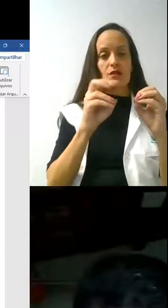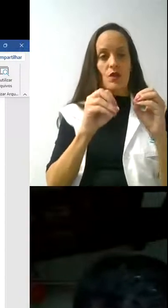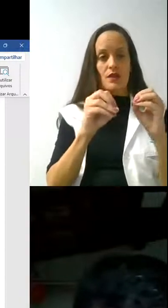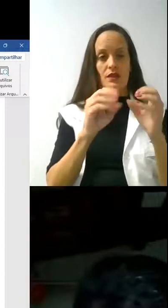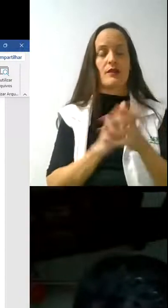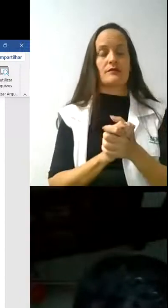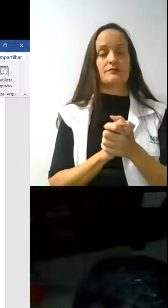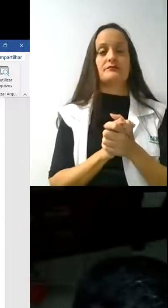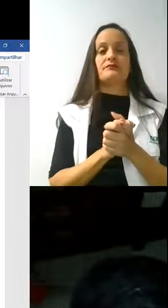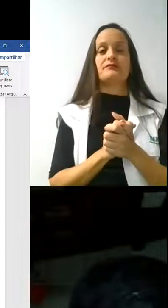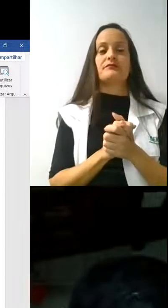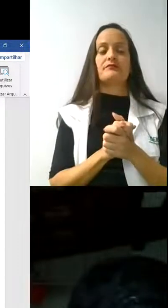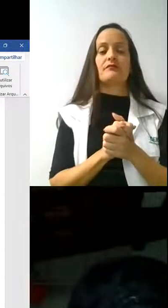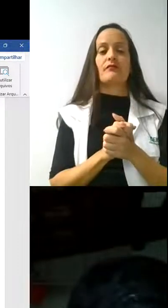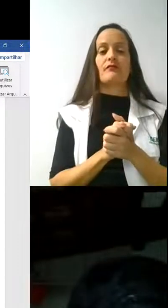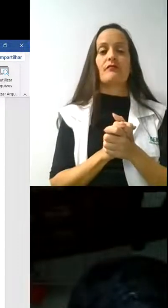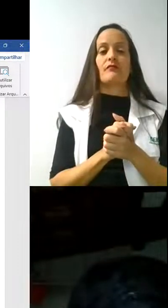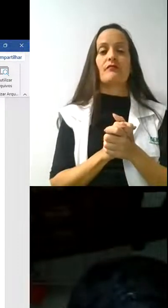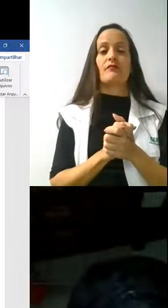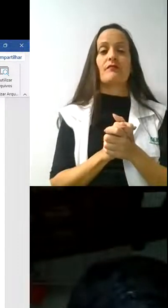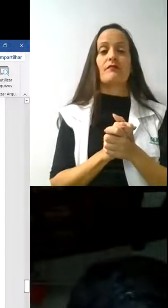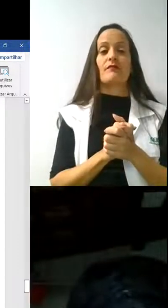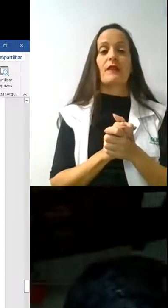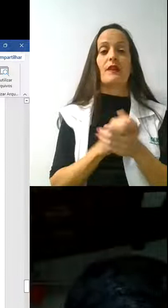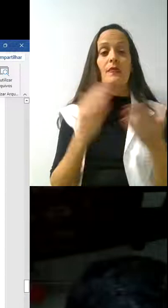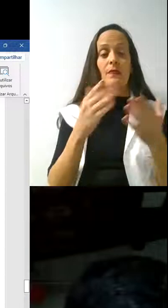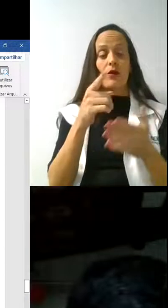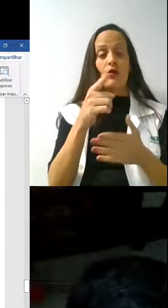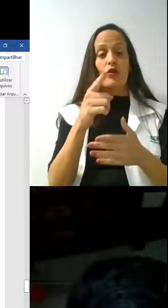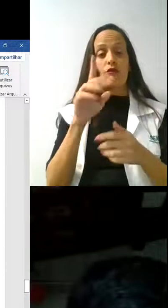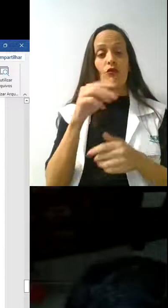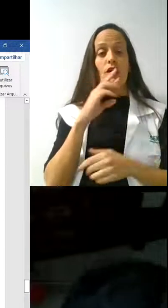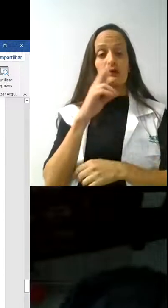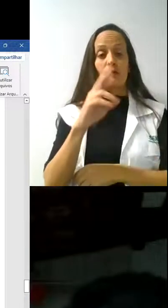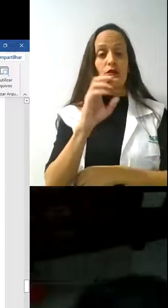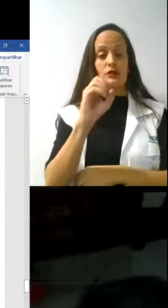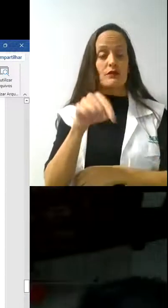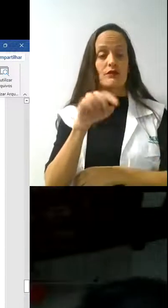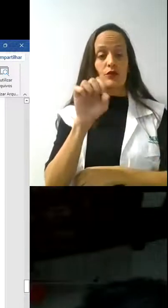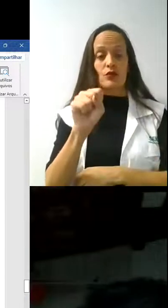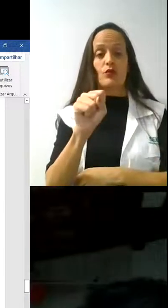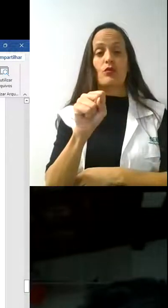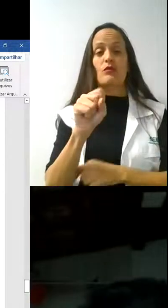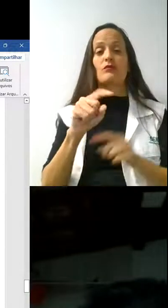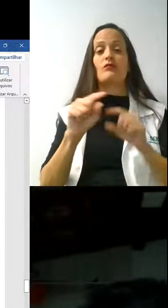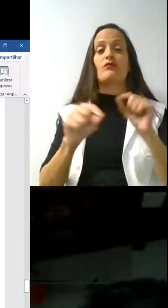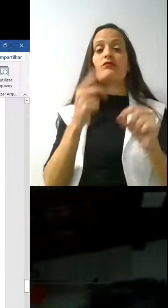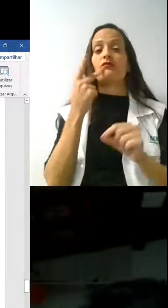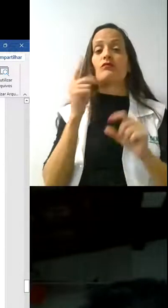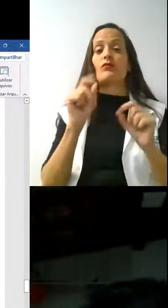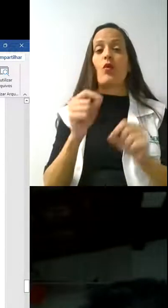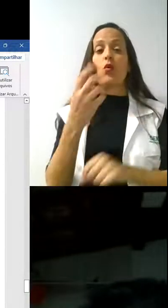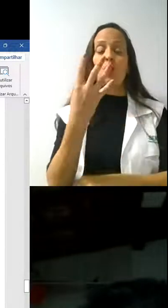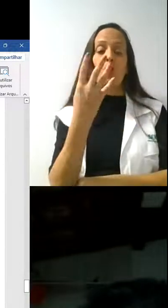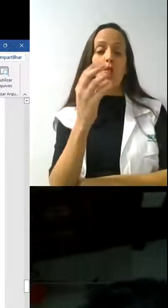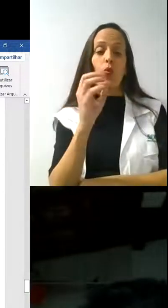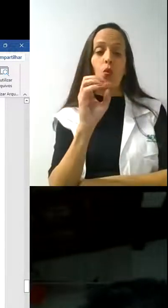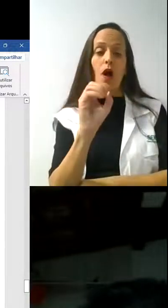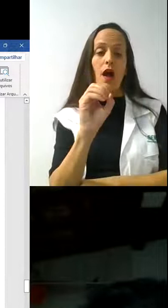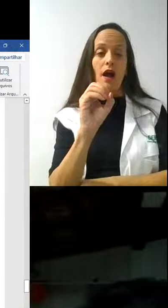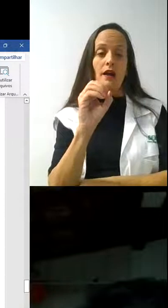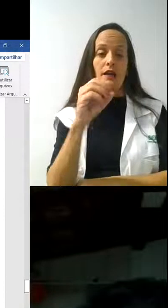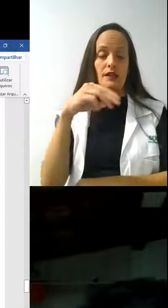de 0,8 é o valor em metros, certo? Então, 40 metros